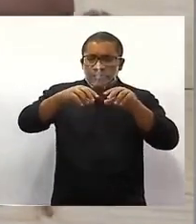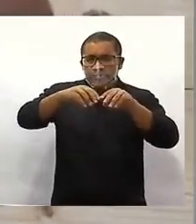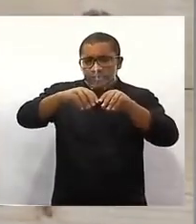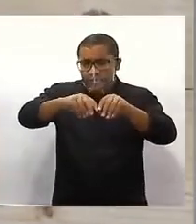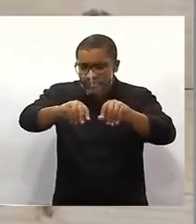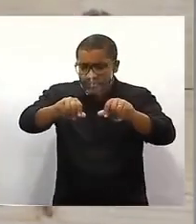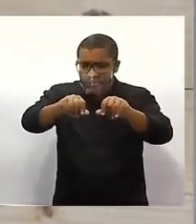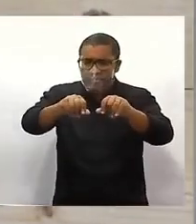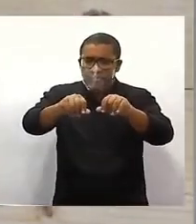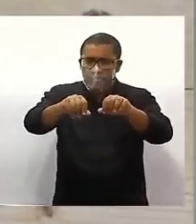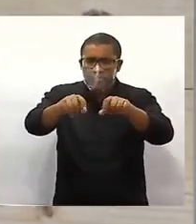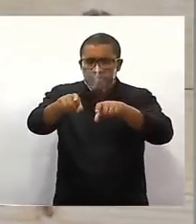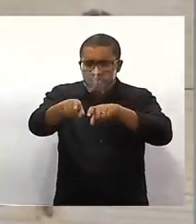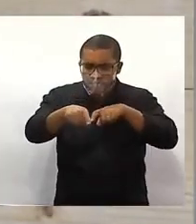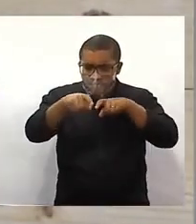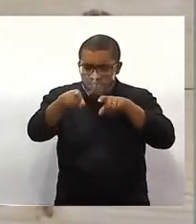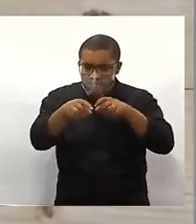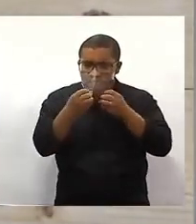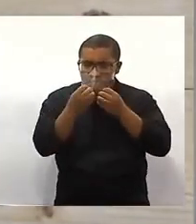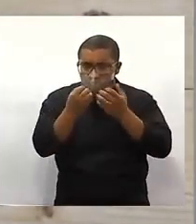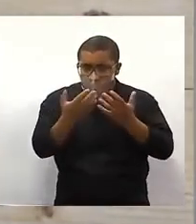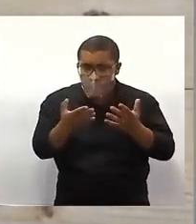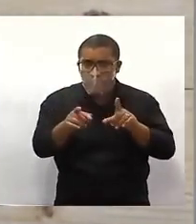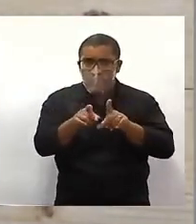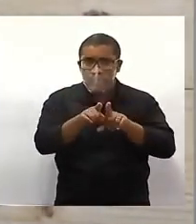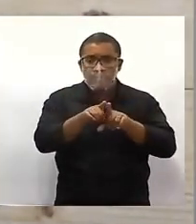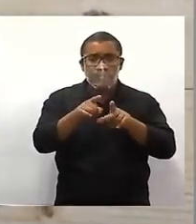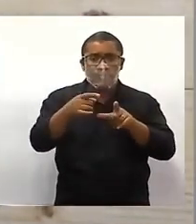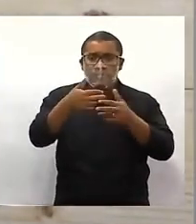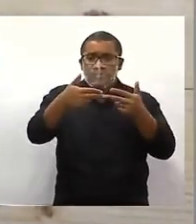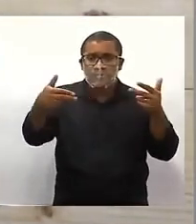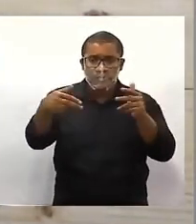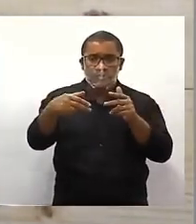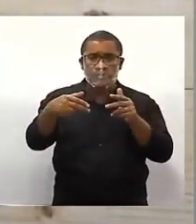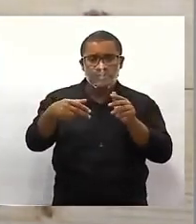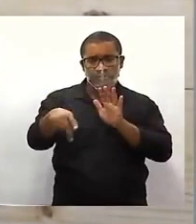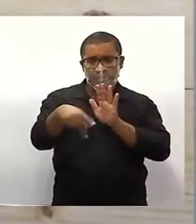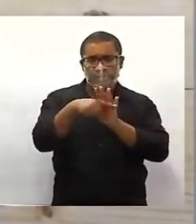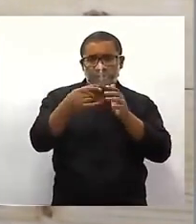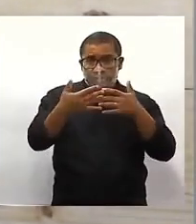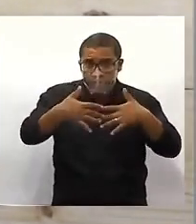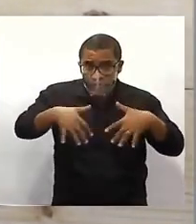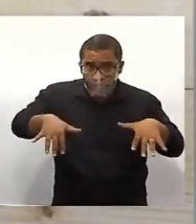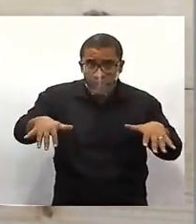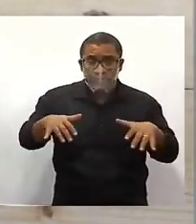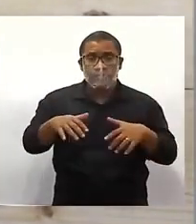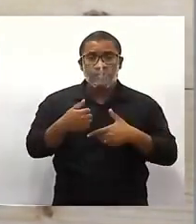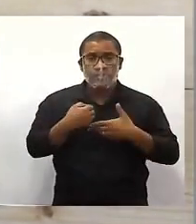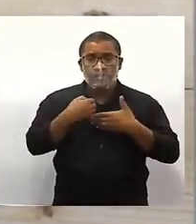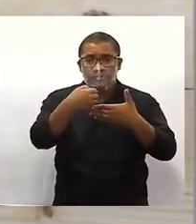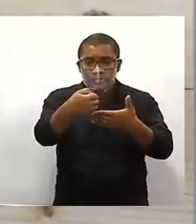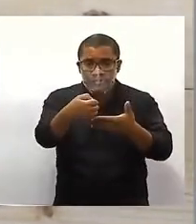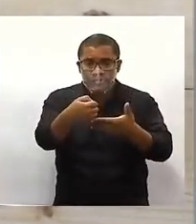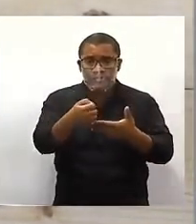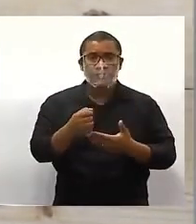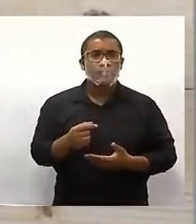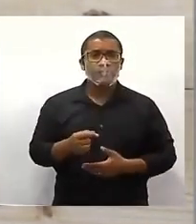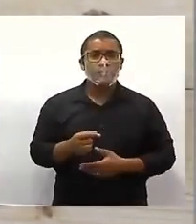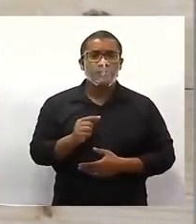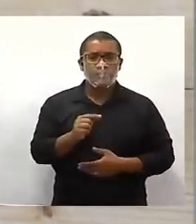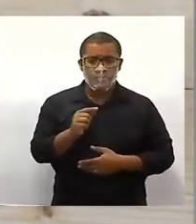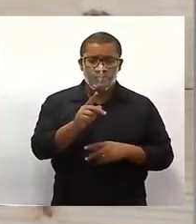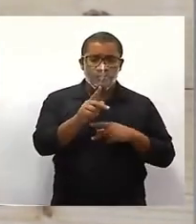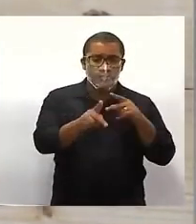o clima, a oferta de produtos da própria natureza, vai fazer com que aquele